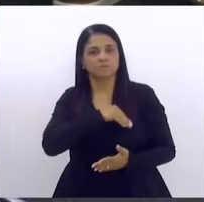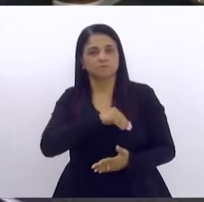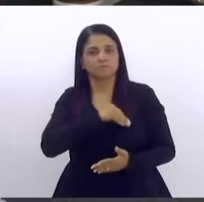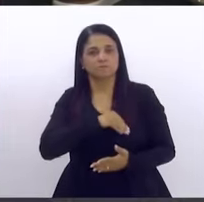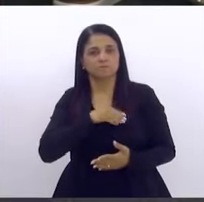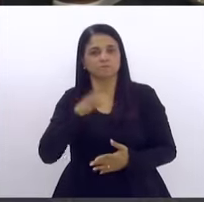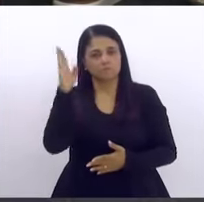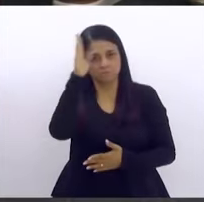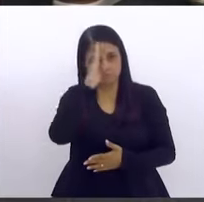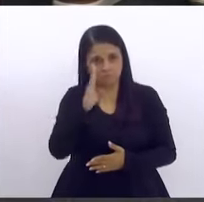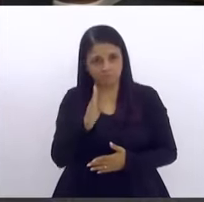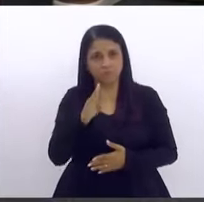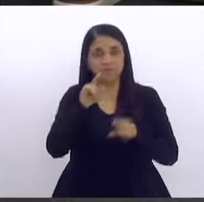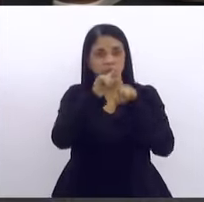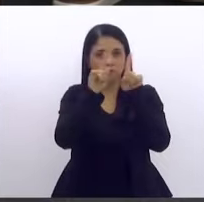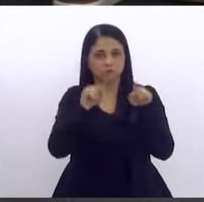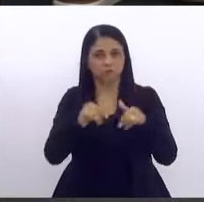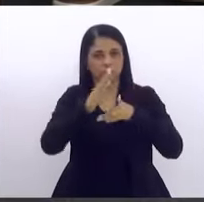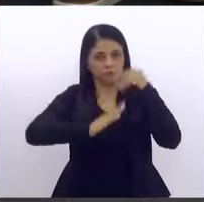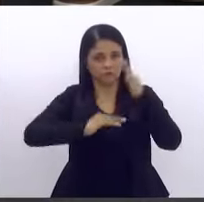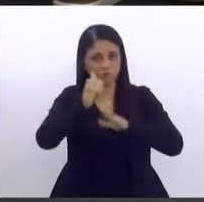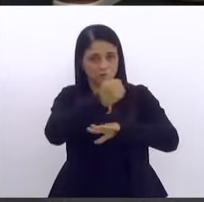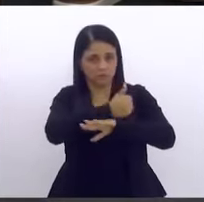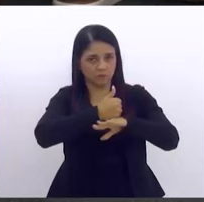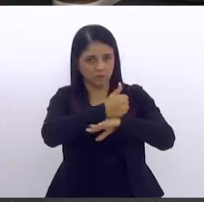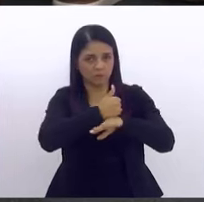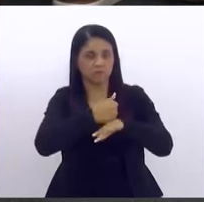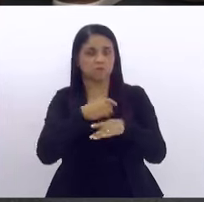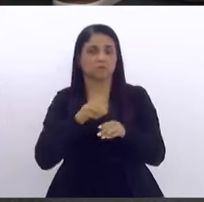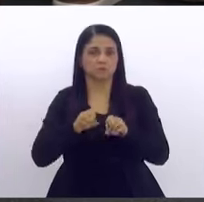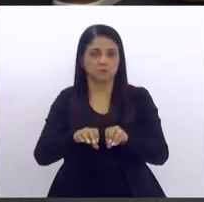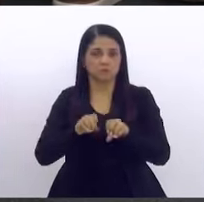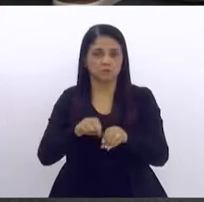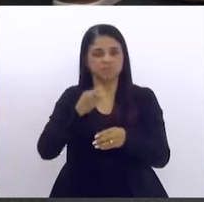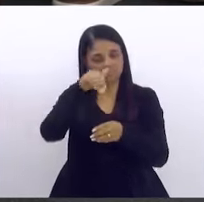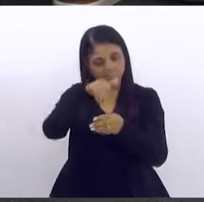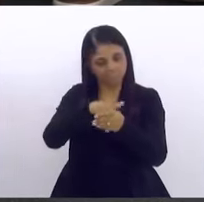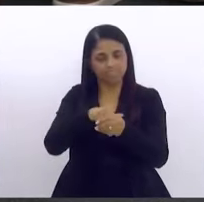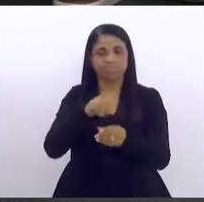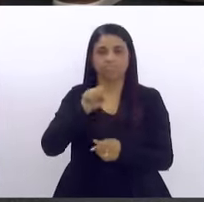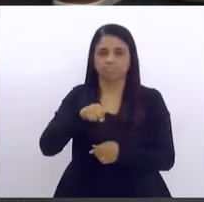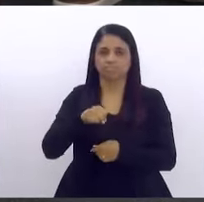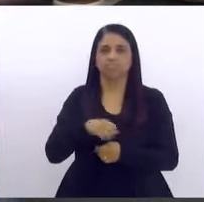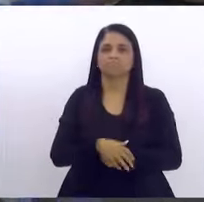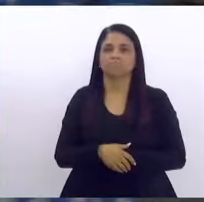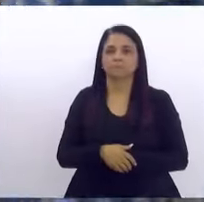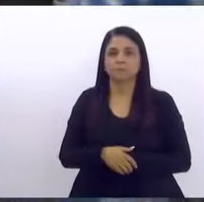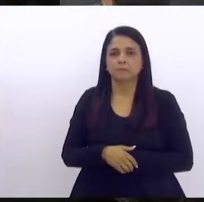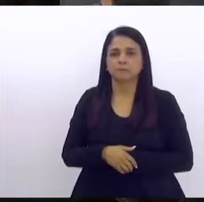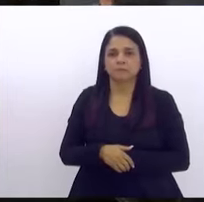nacional para os profissionais da educação. Então, o nosso voto é favorável.